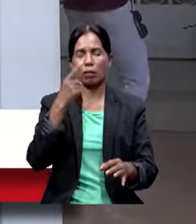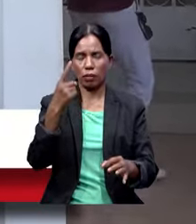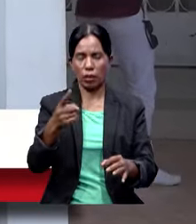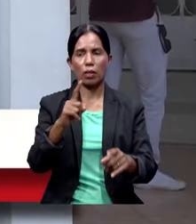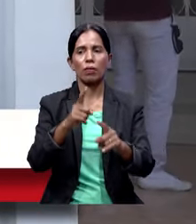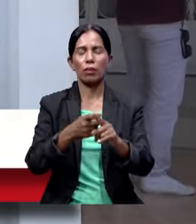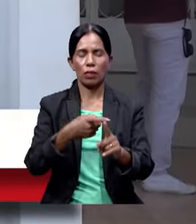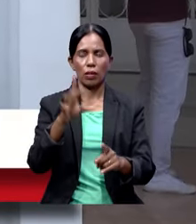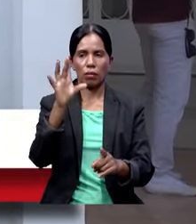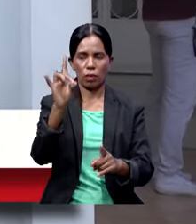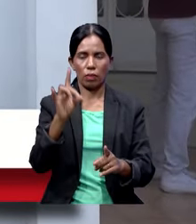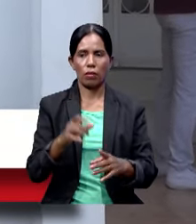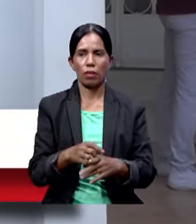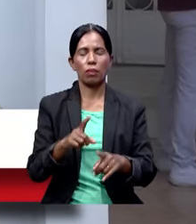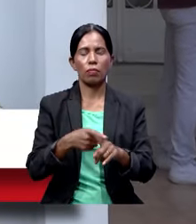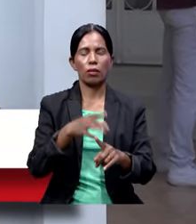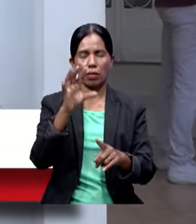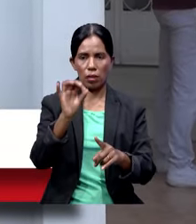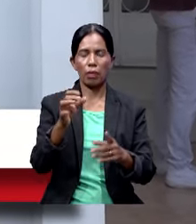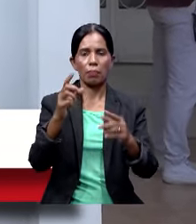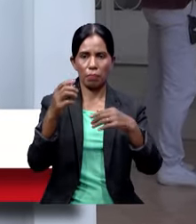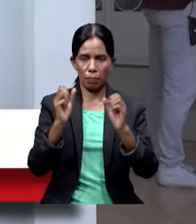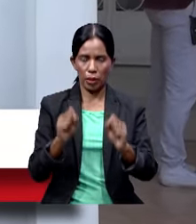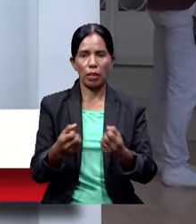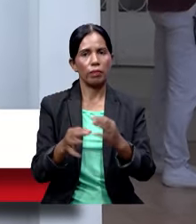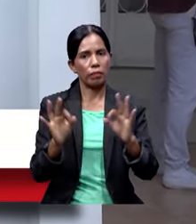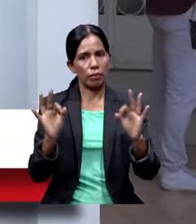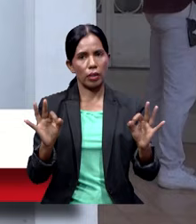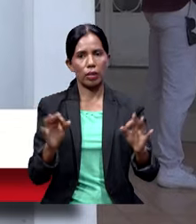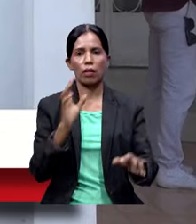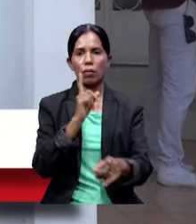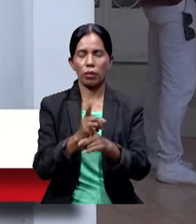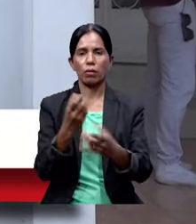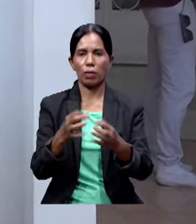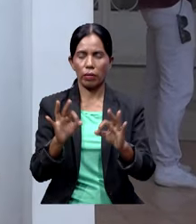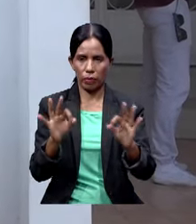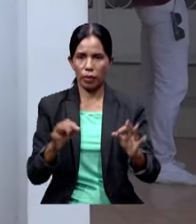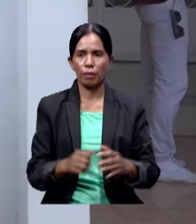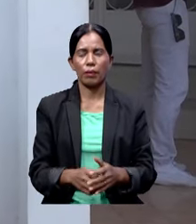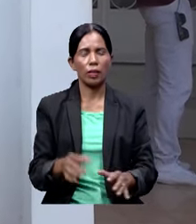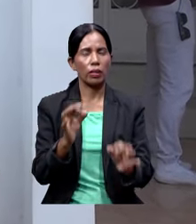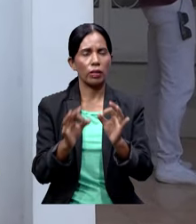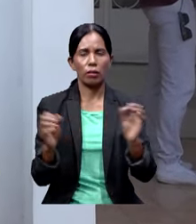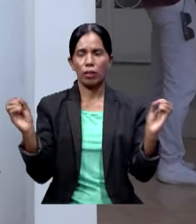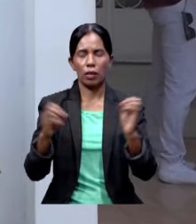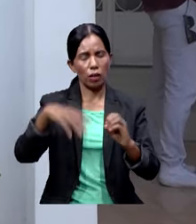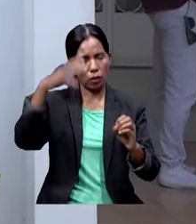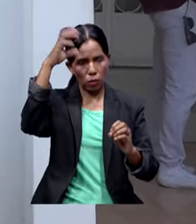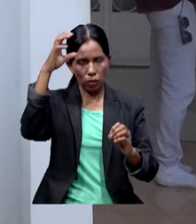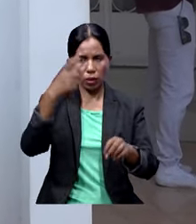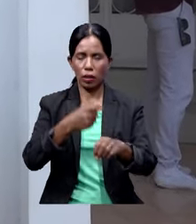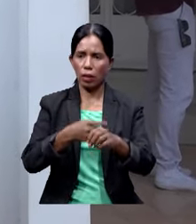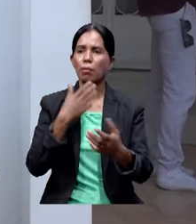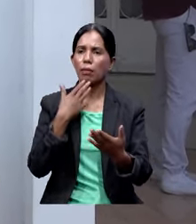alo Fulan walau fulan sia bela ramata, claro kata bela hutu. Selai hauda maka tempo